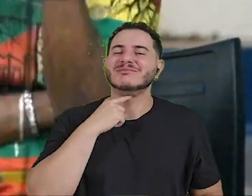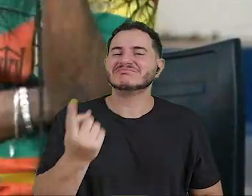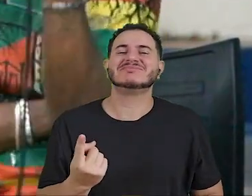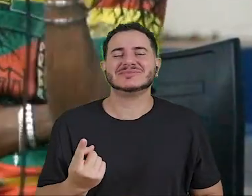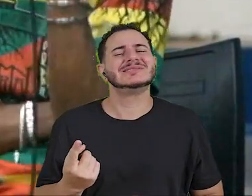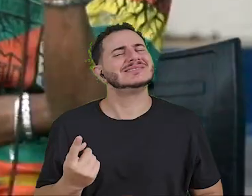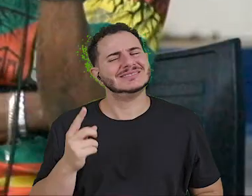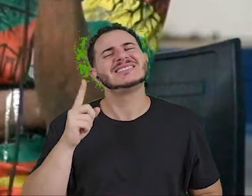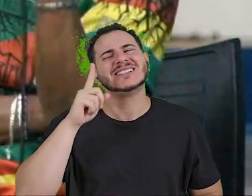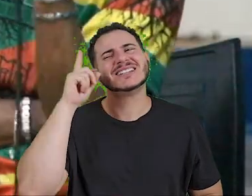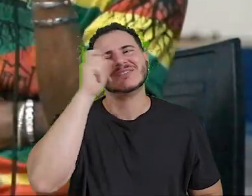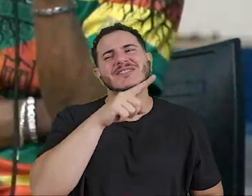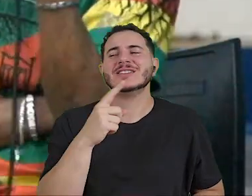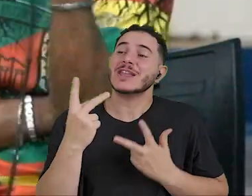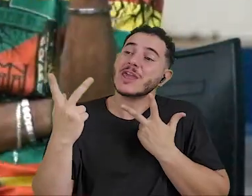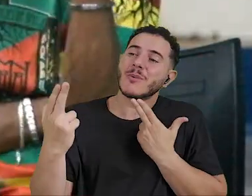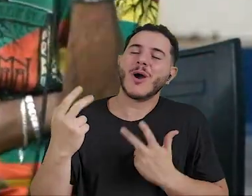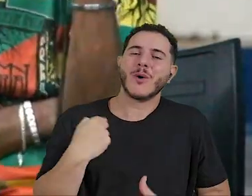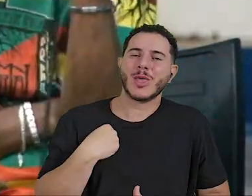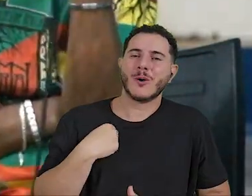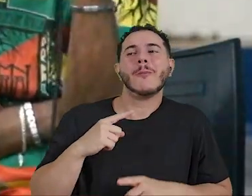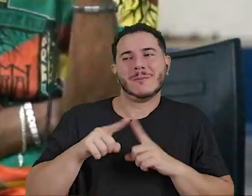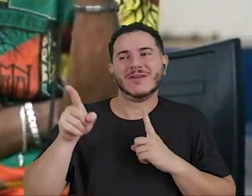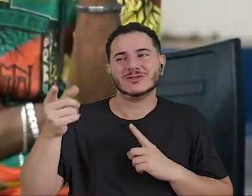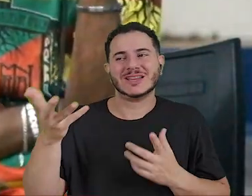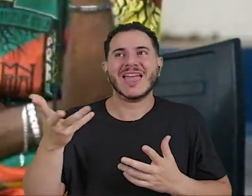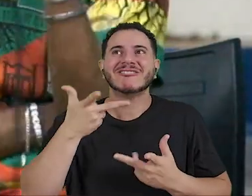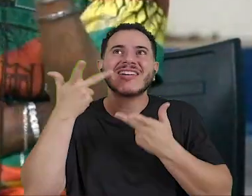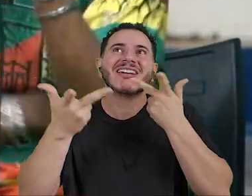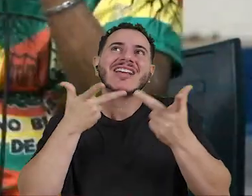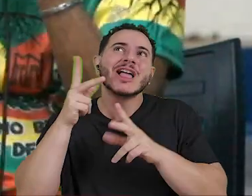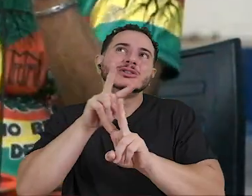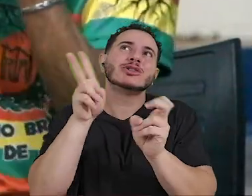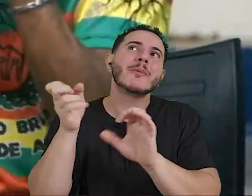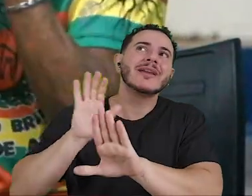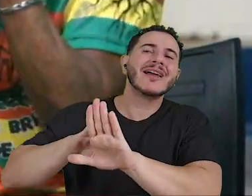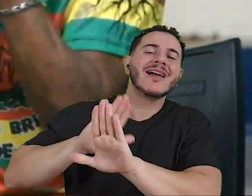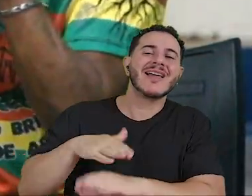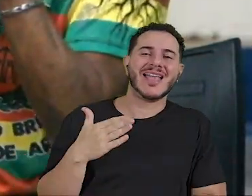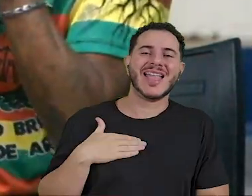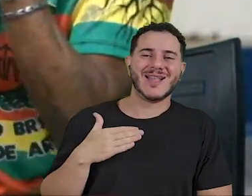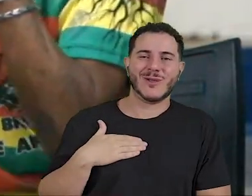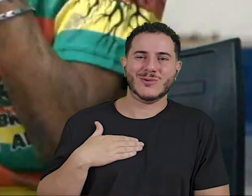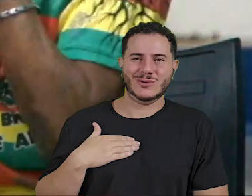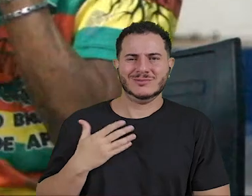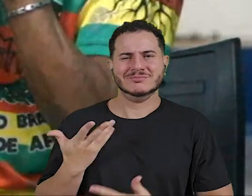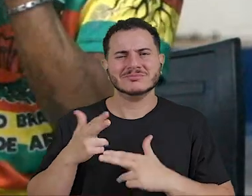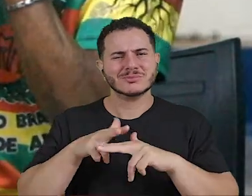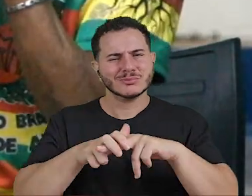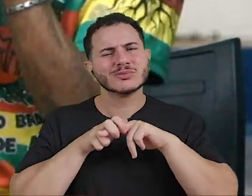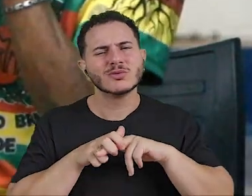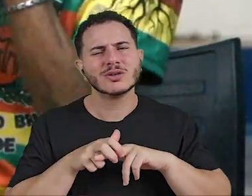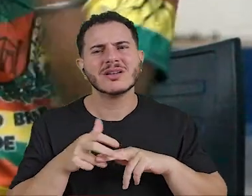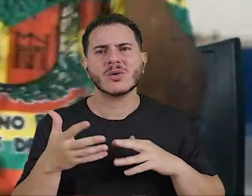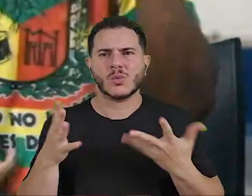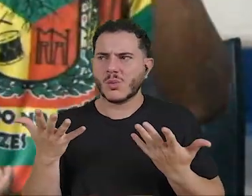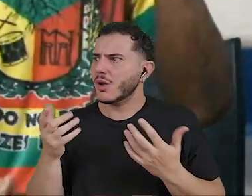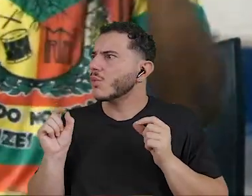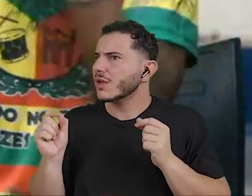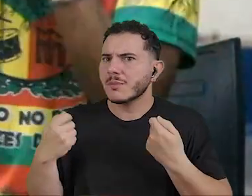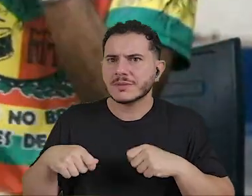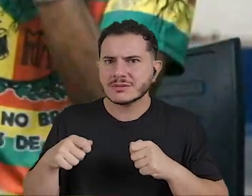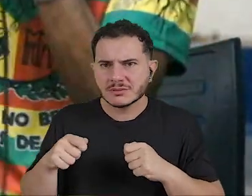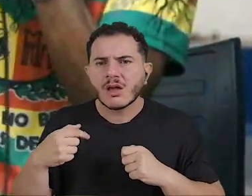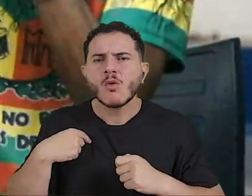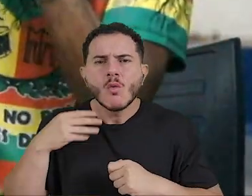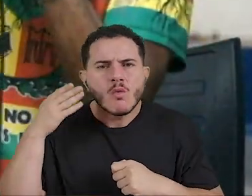É muito difícil ser ele. Porque quando faço uma toada, que estou pensando em fazer um negócio, eu vou lá, eu vou no